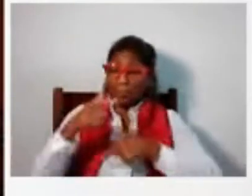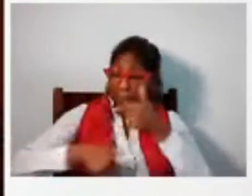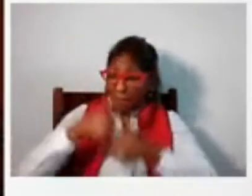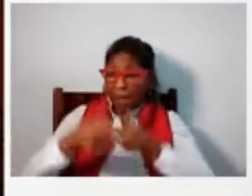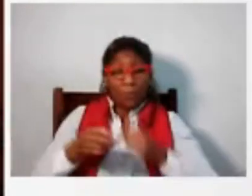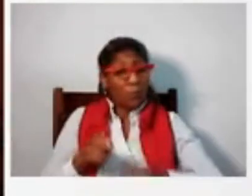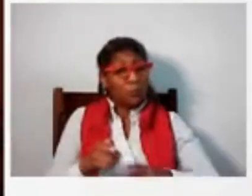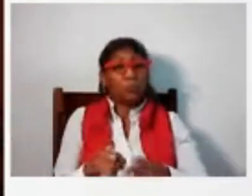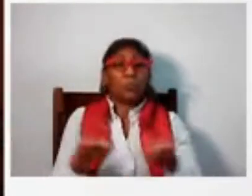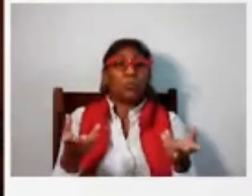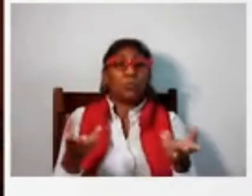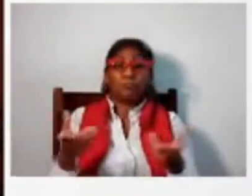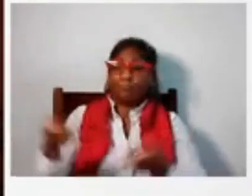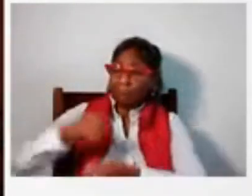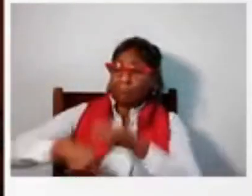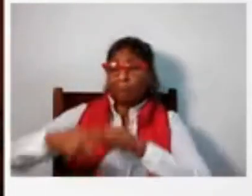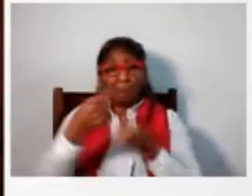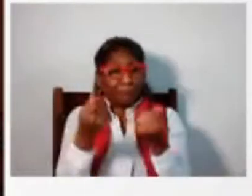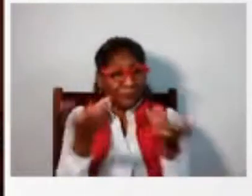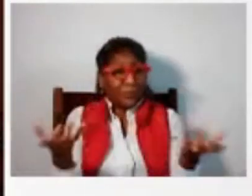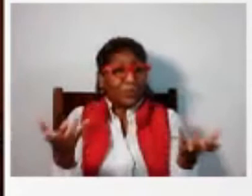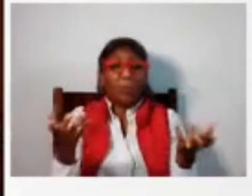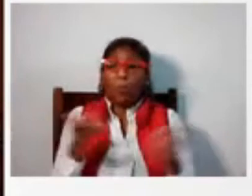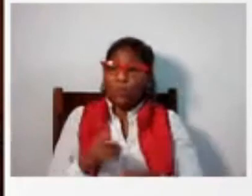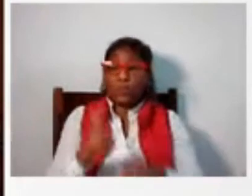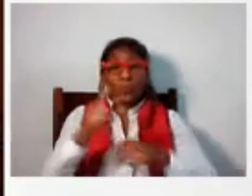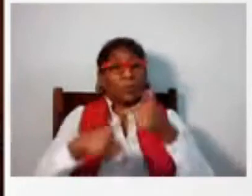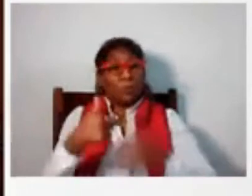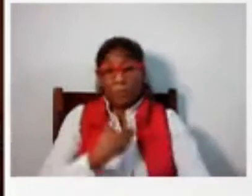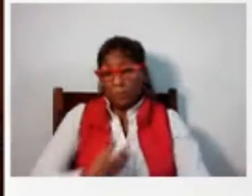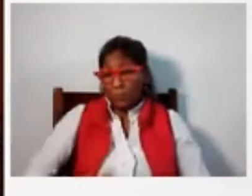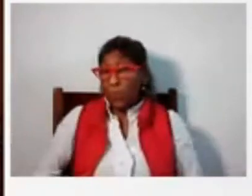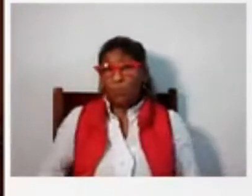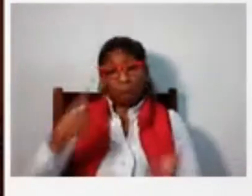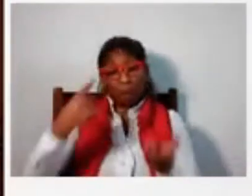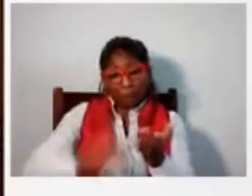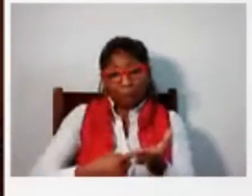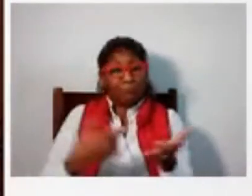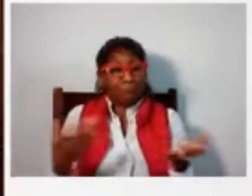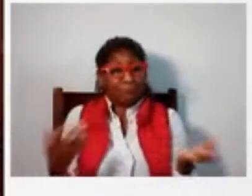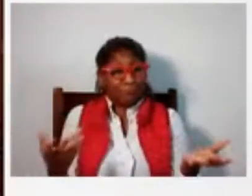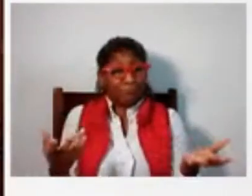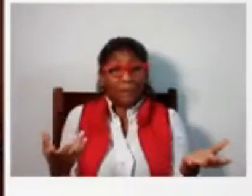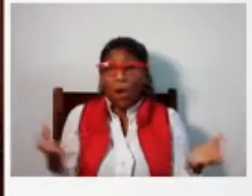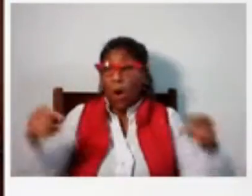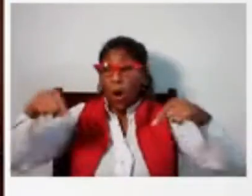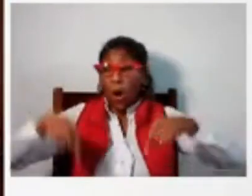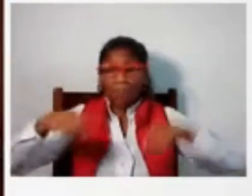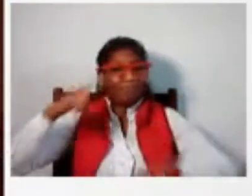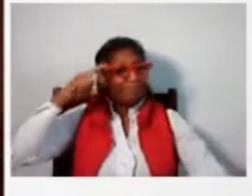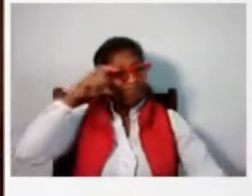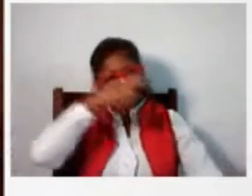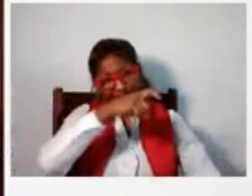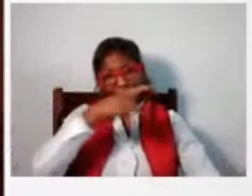Estado, pela qual nós mantemos os serviços públicos e garantimos o cumprimento dos compromissos do Estado. O que não está acontecendo nesse momento, na medida em que